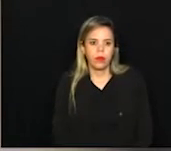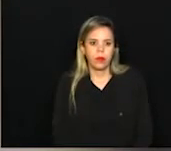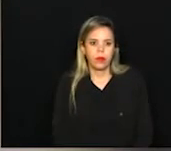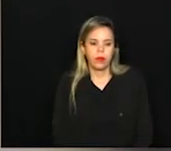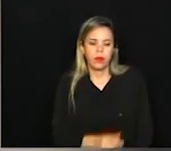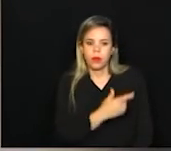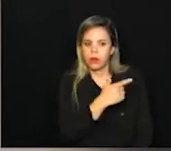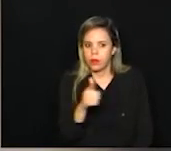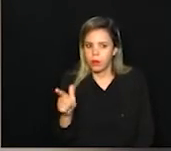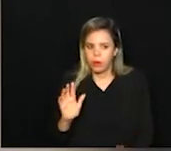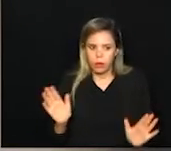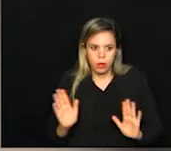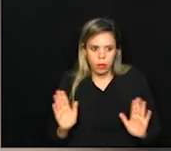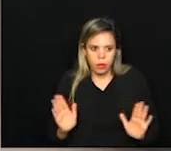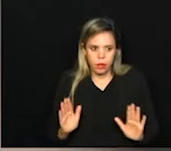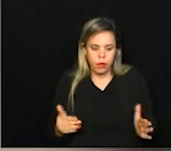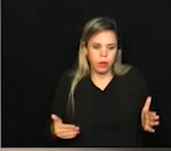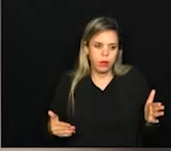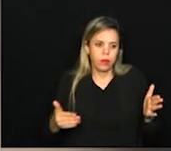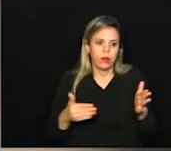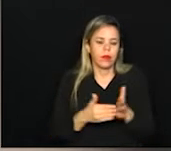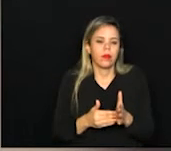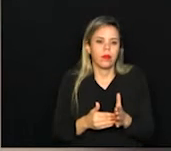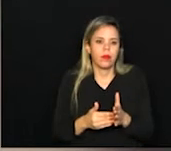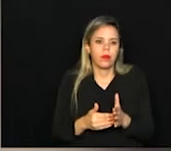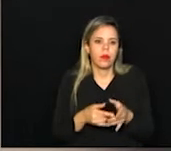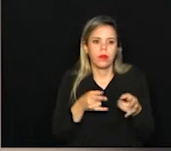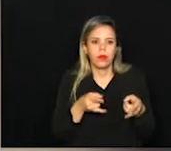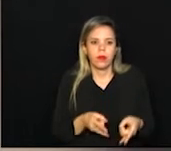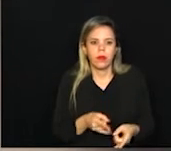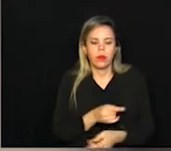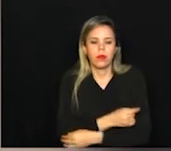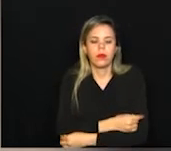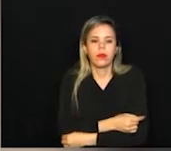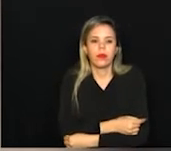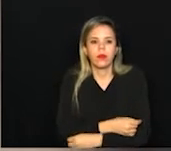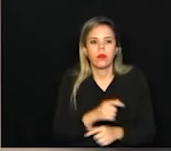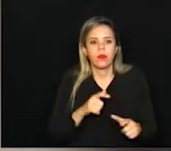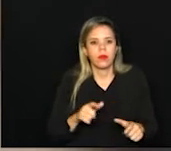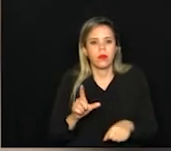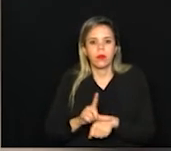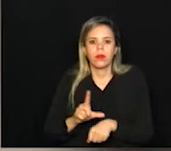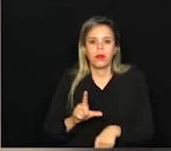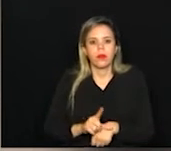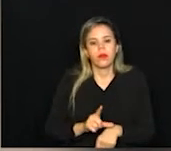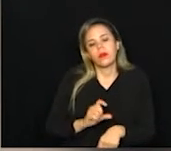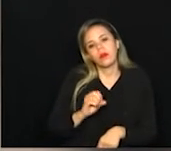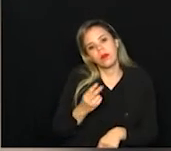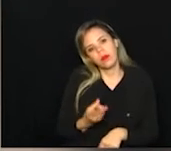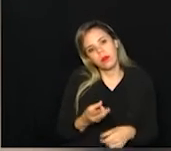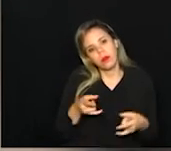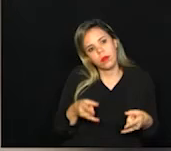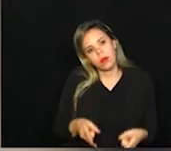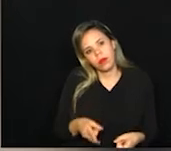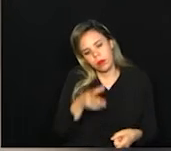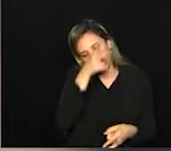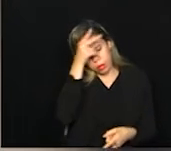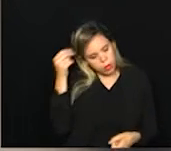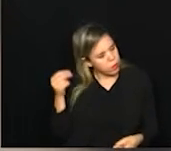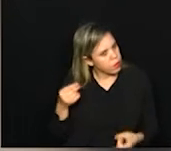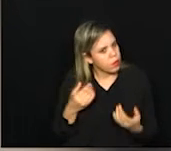Não teremos mais nem limite de ocupação de espaços comerciais ou espaços